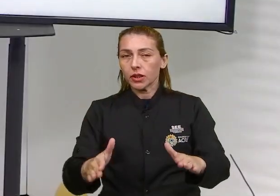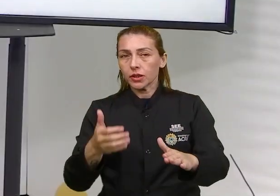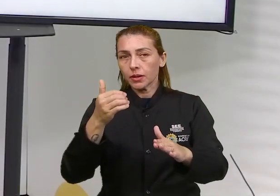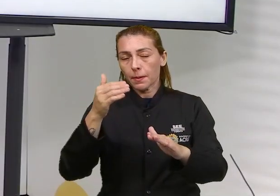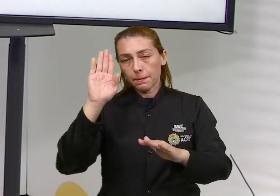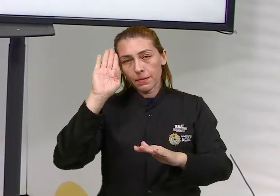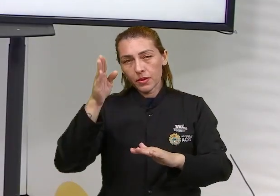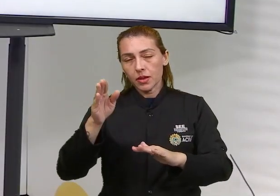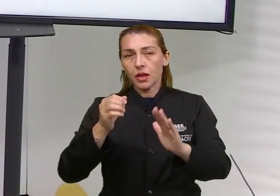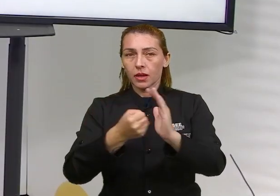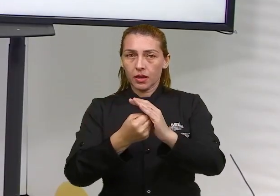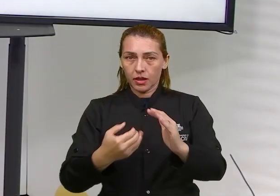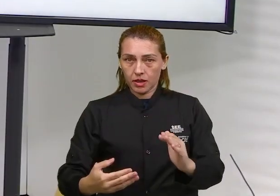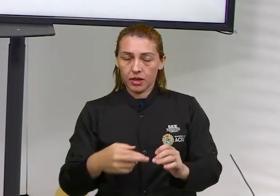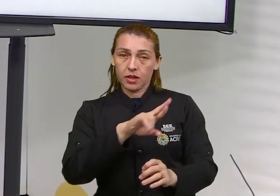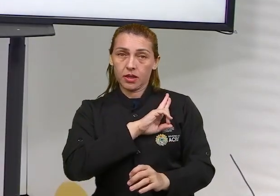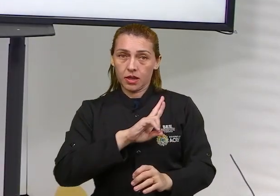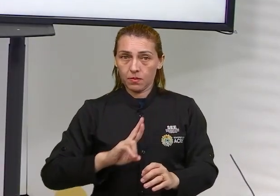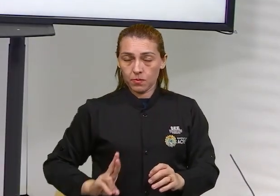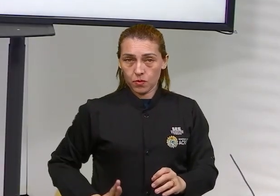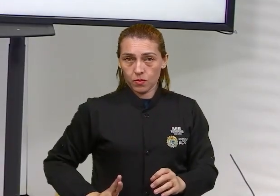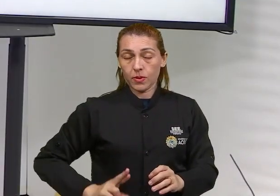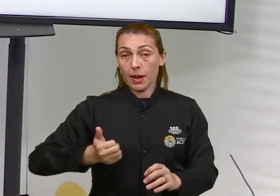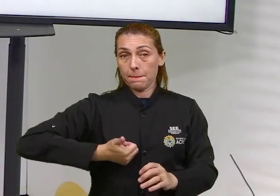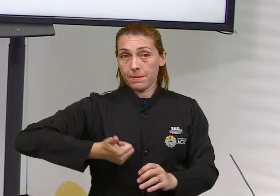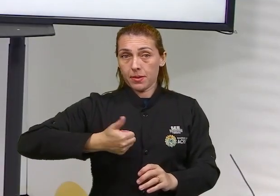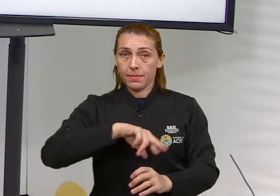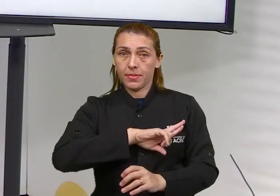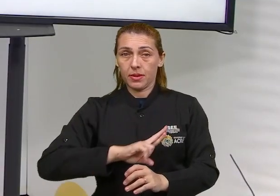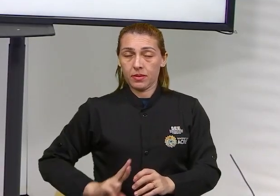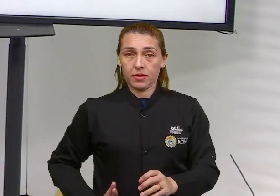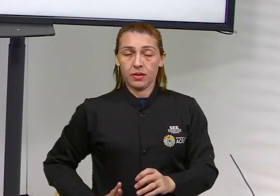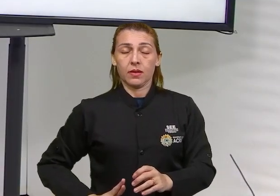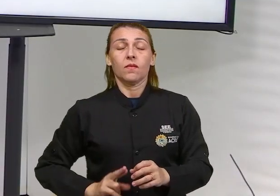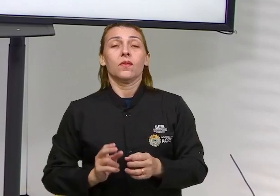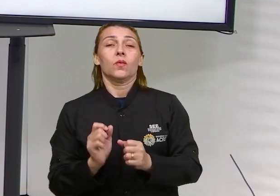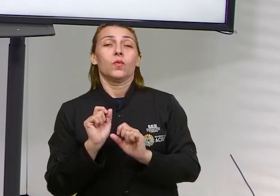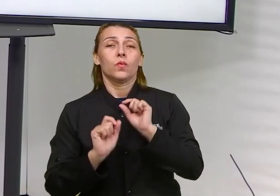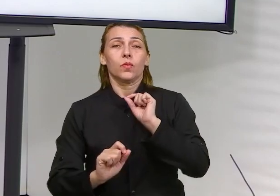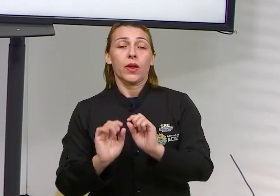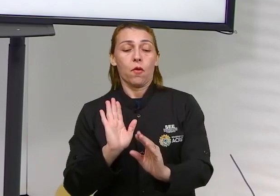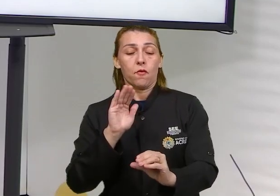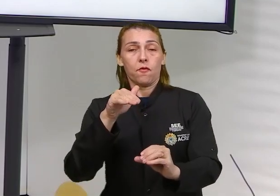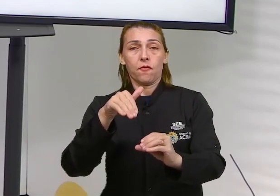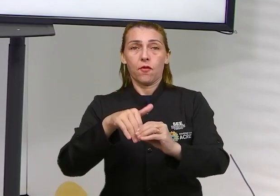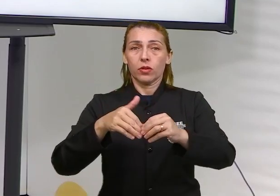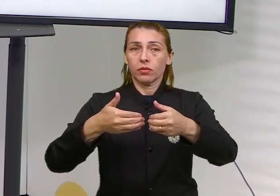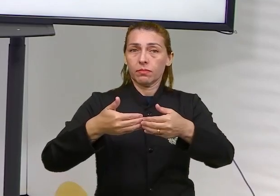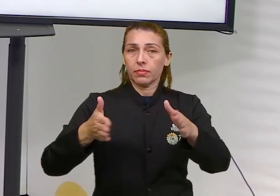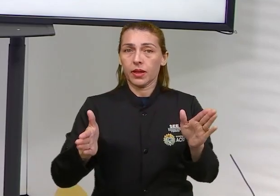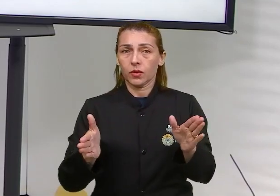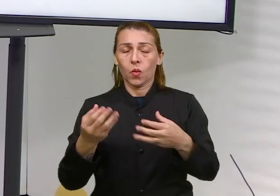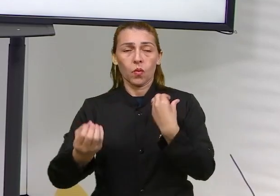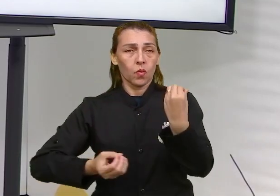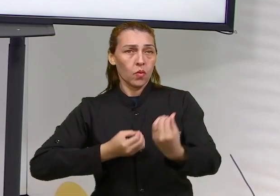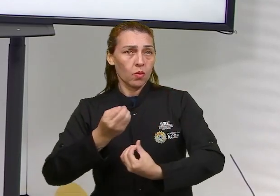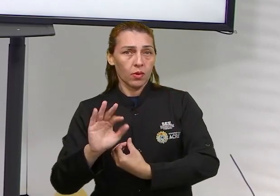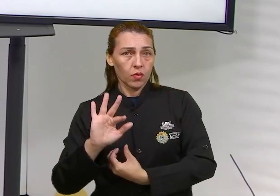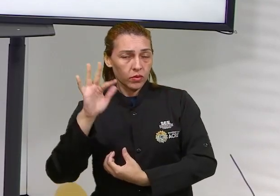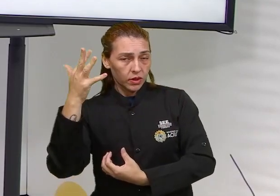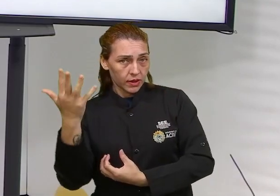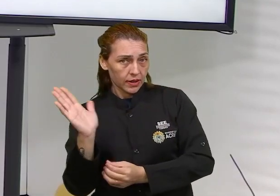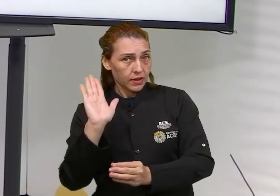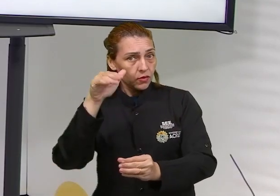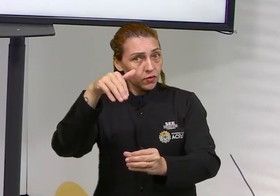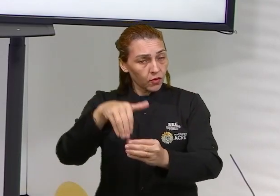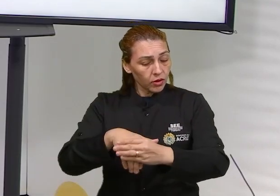principais características da República Oligárquica, ou seja, da Primeira República, que foi basicamente o voto aberto. Como era que funcionava, então, o